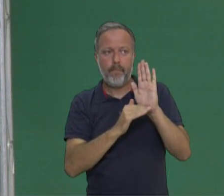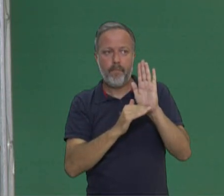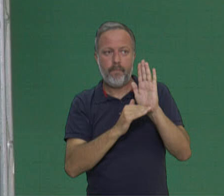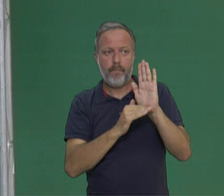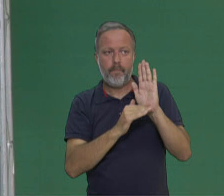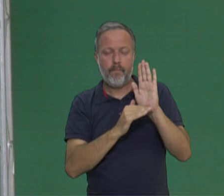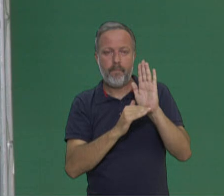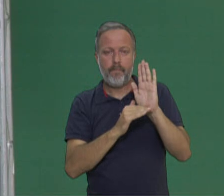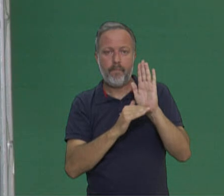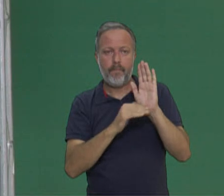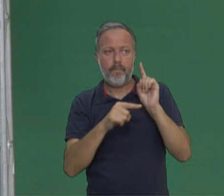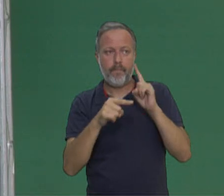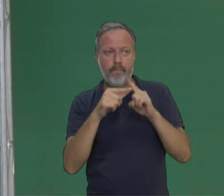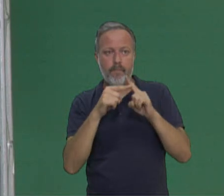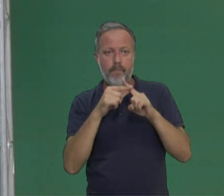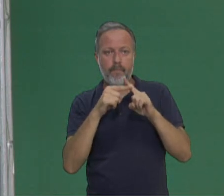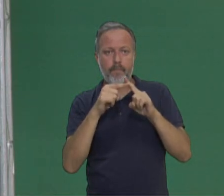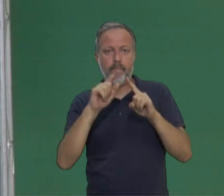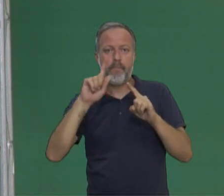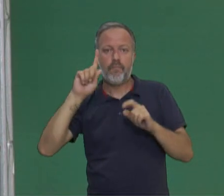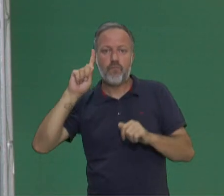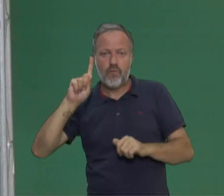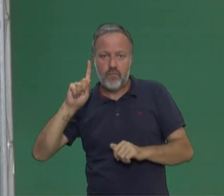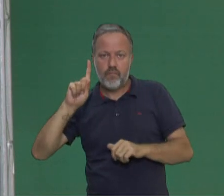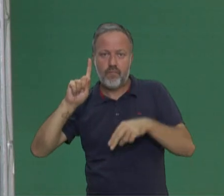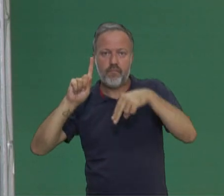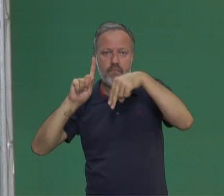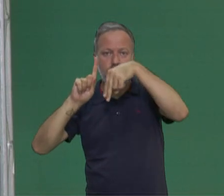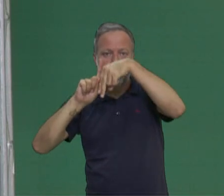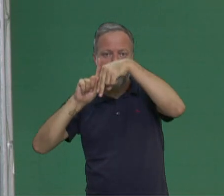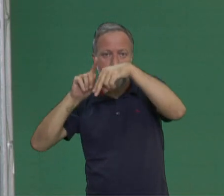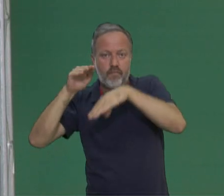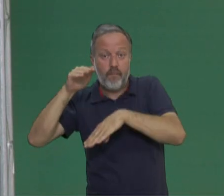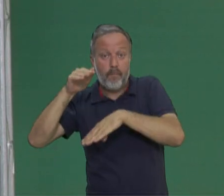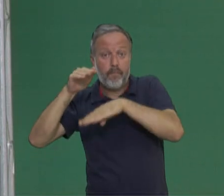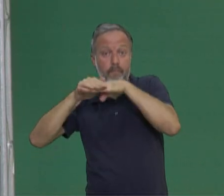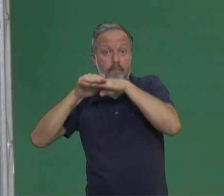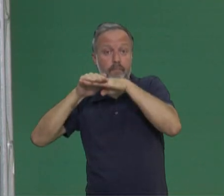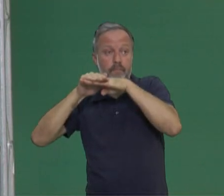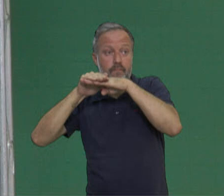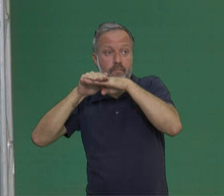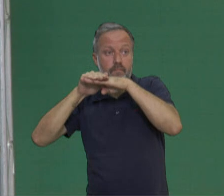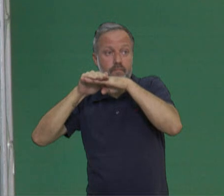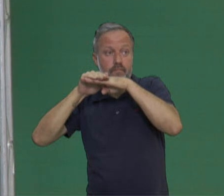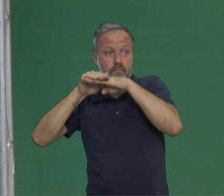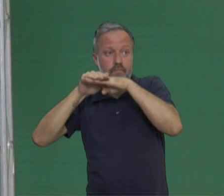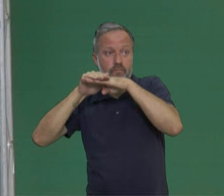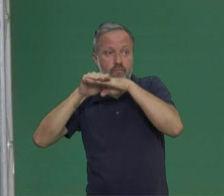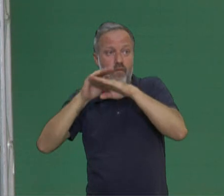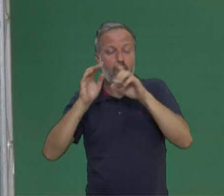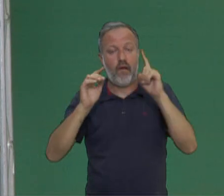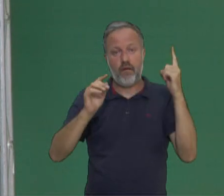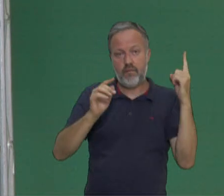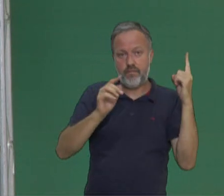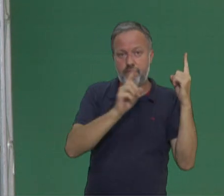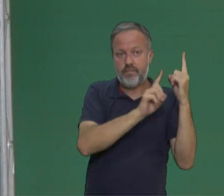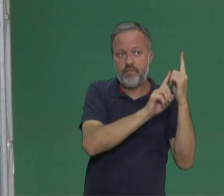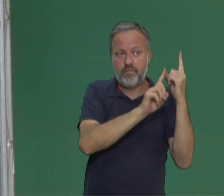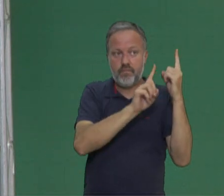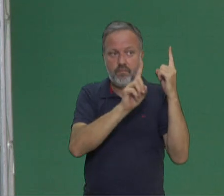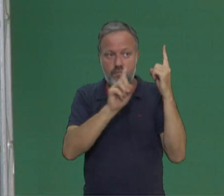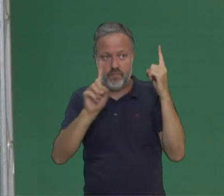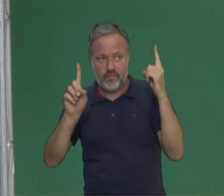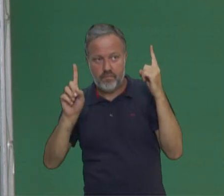nobres têm a camada lotada. Como assim? No nível 1, camada K, tem um gás nobre que tem